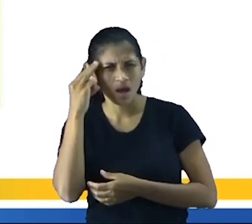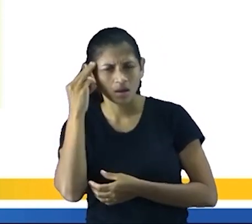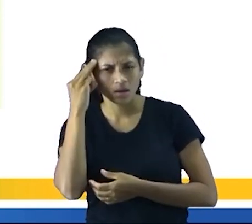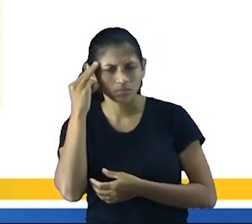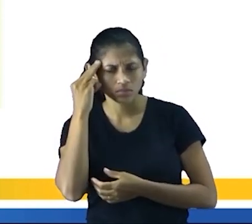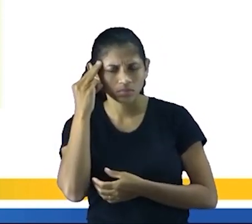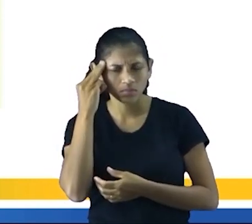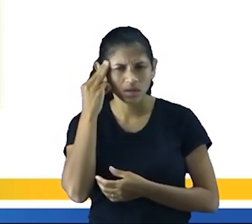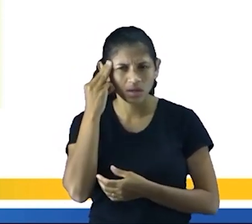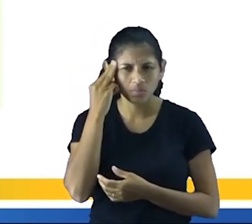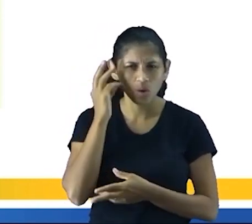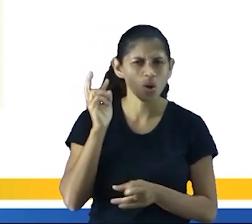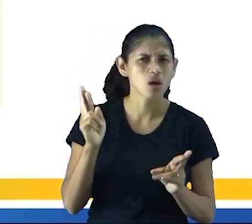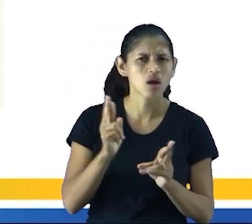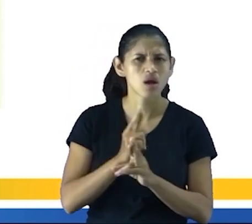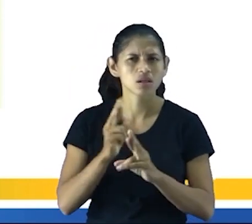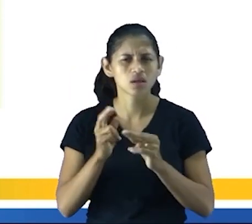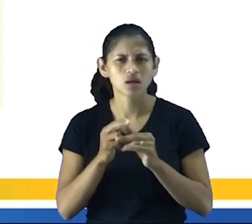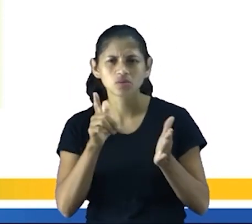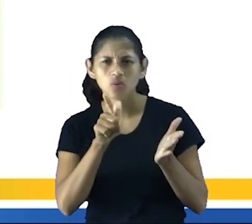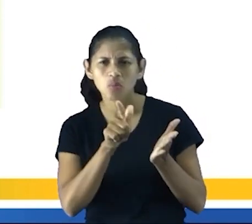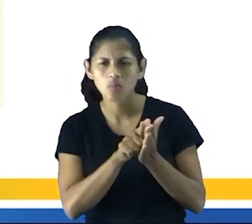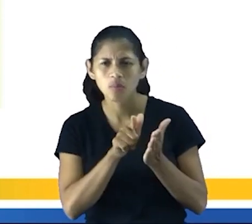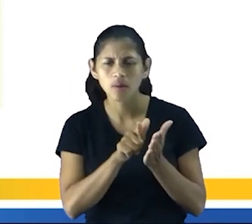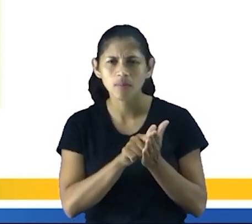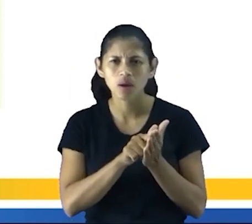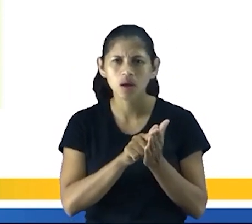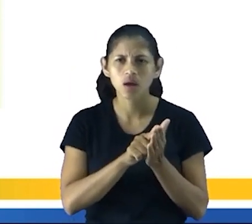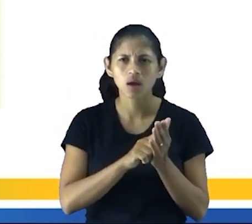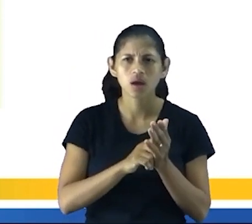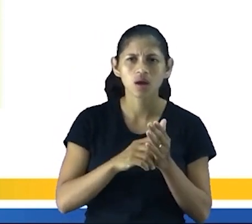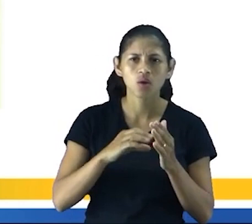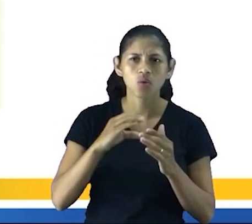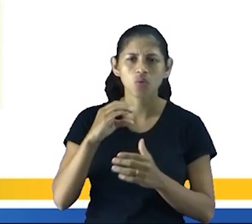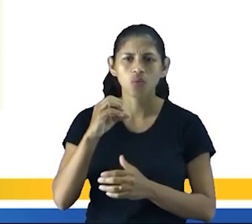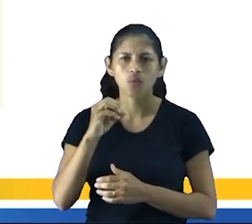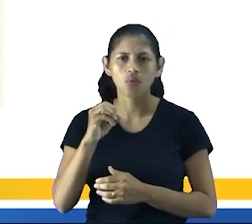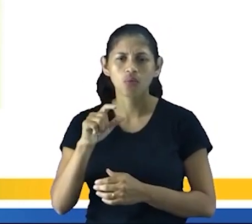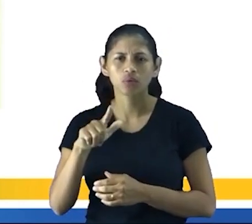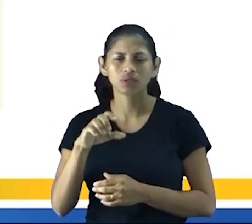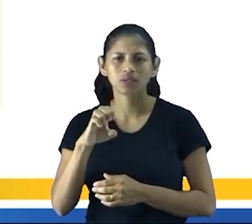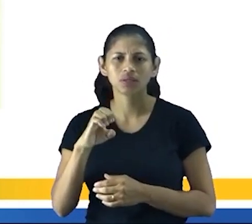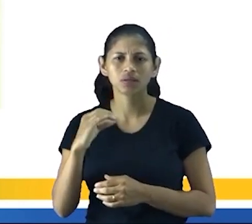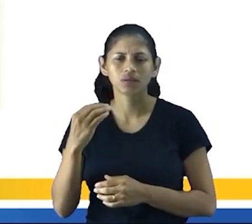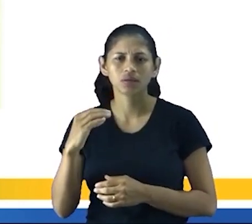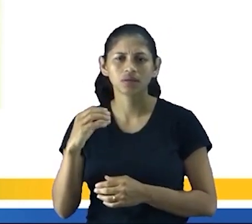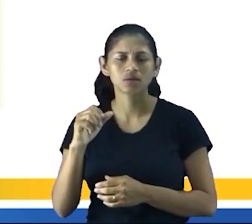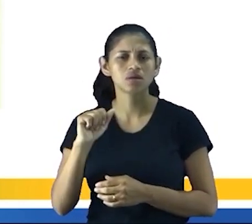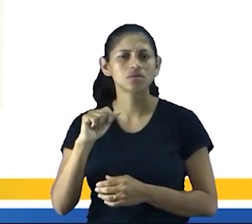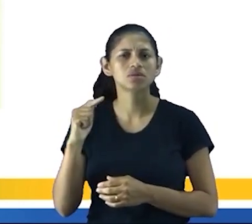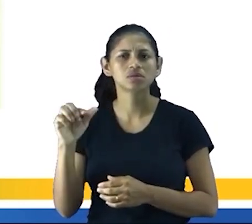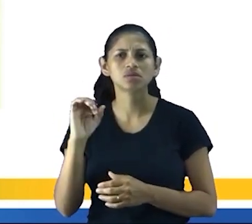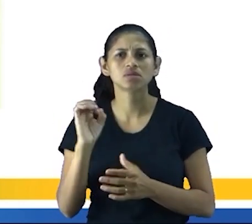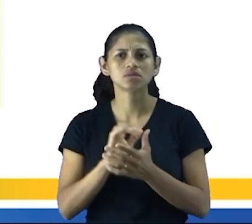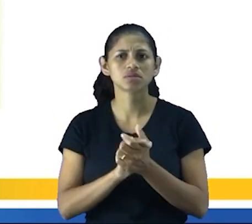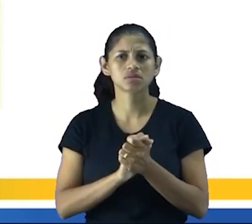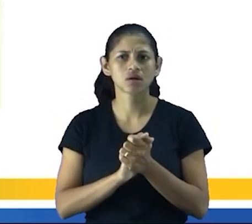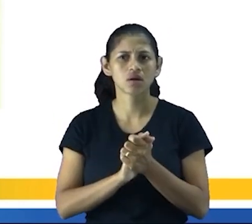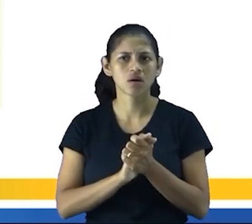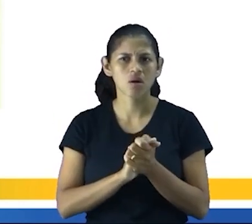bastante familiarizada com os papéis e coleções do meu tio, não conseguisse identificá-la ou sequer suspeitar de